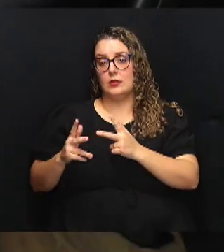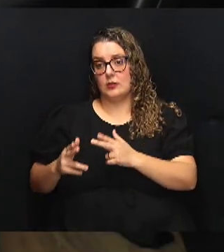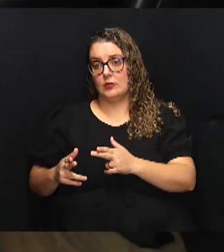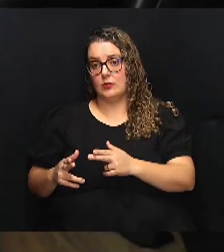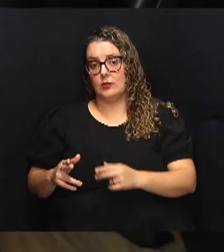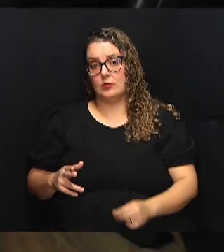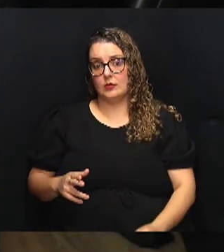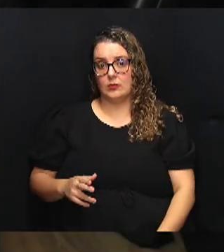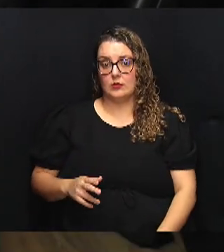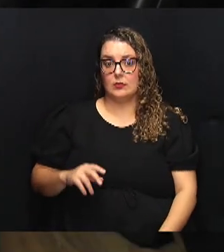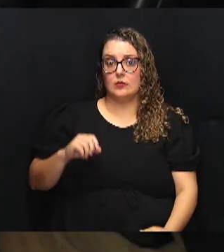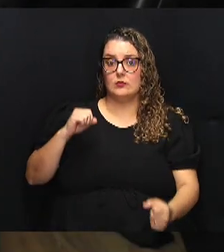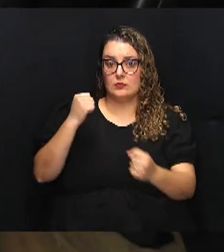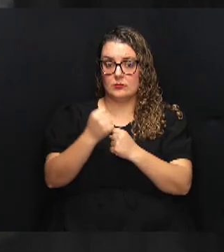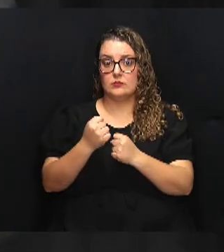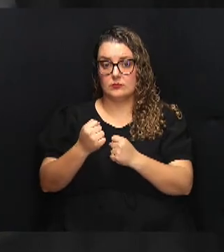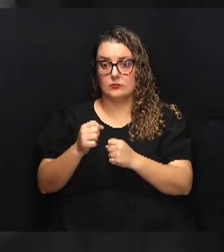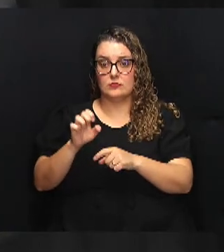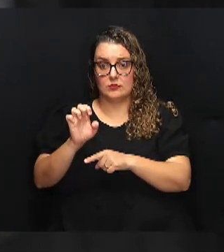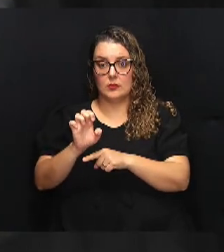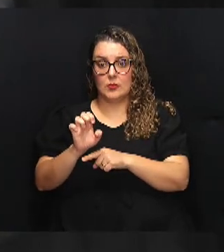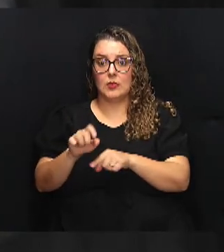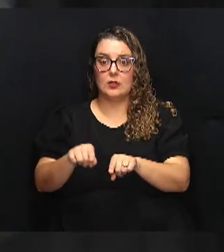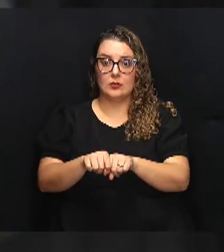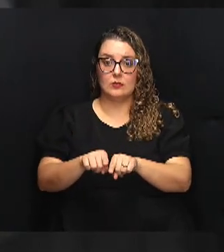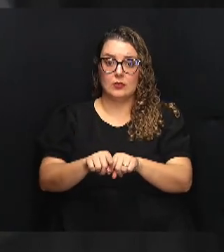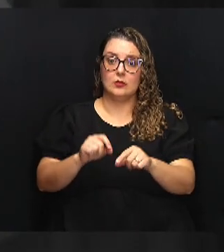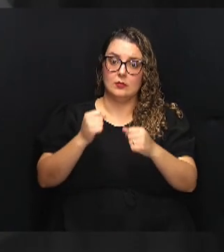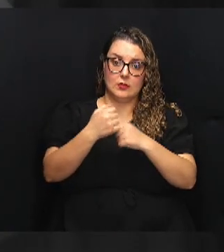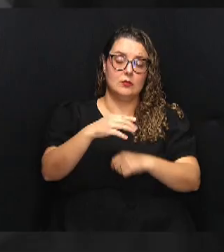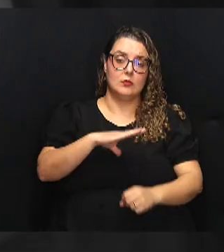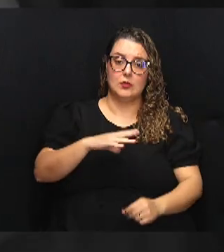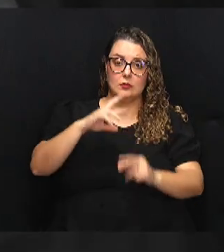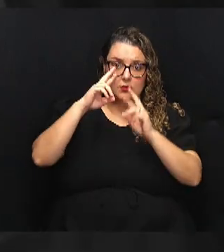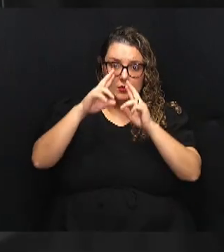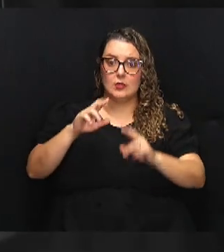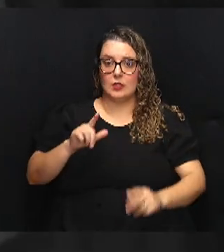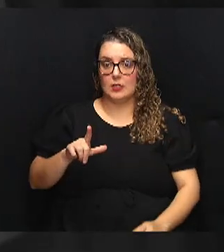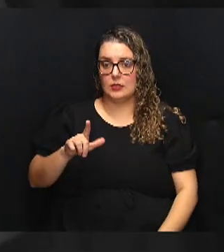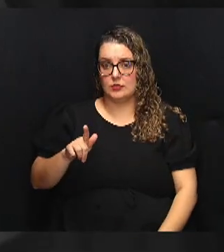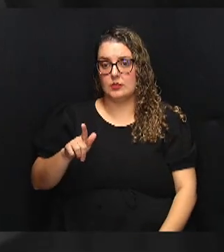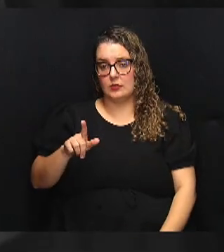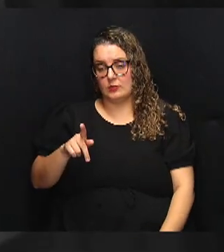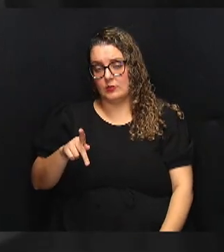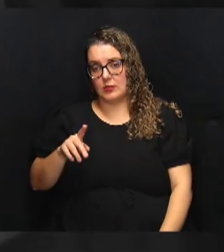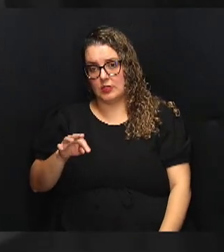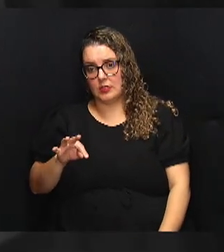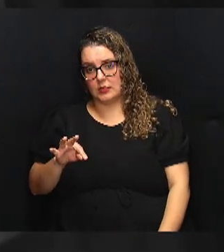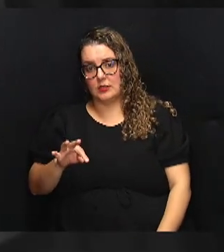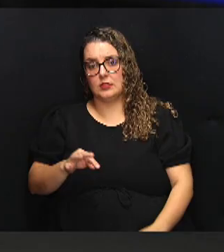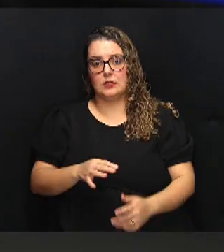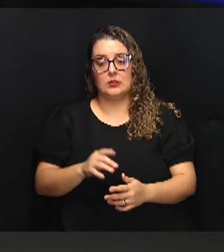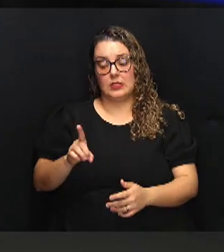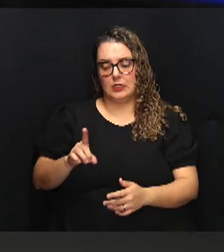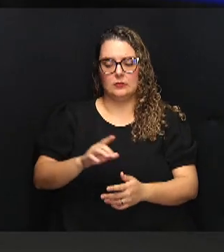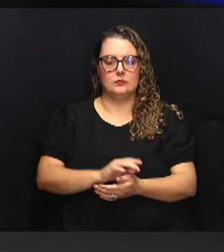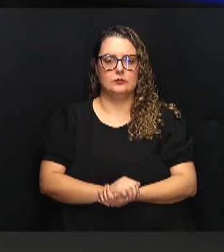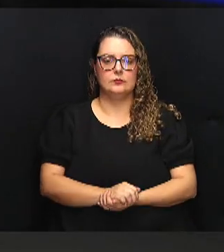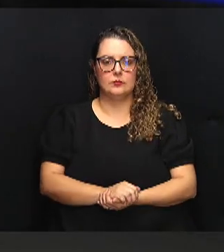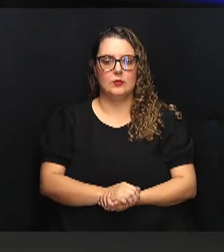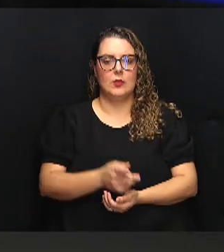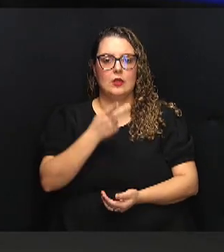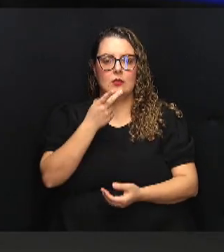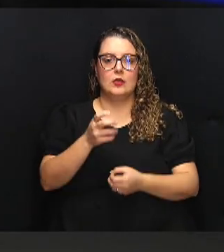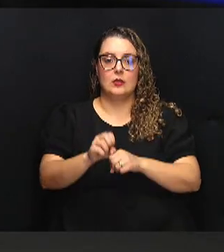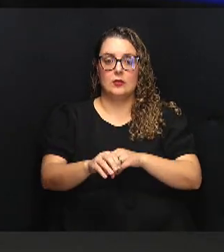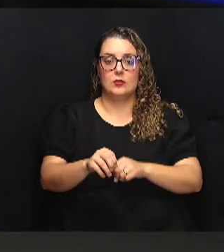estaria sob proteção do Estado, ela está sob proteção do município, né, respeitando a LGPD. Falar sobre educação agora,